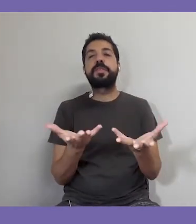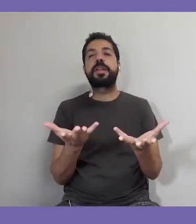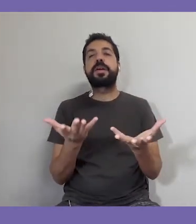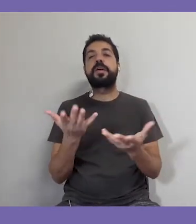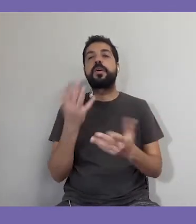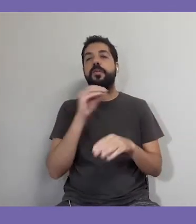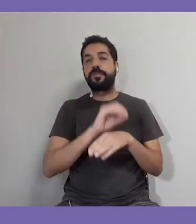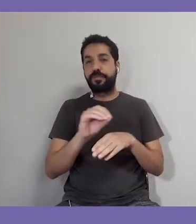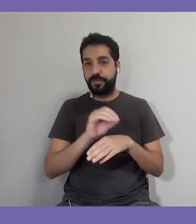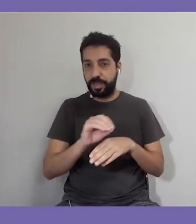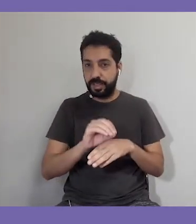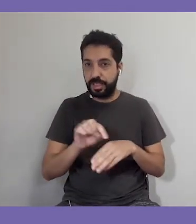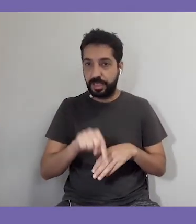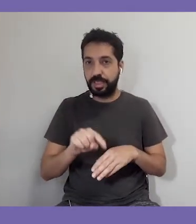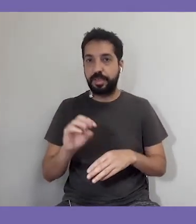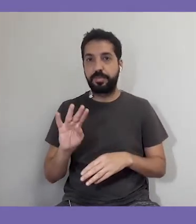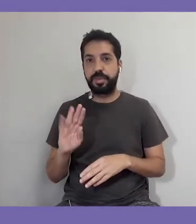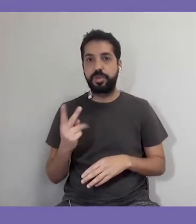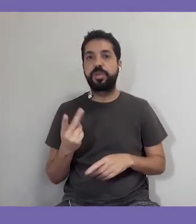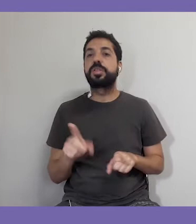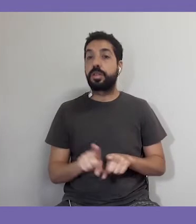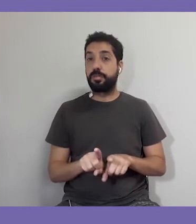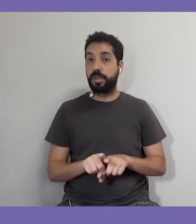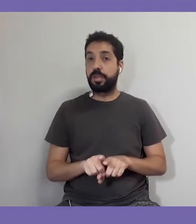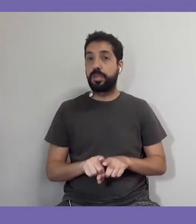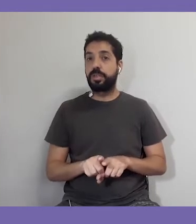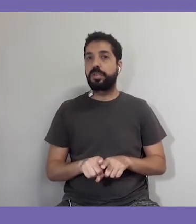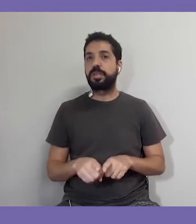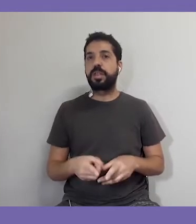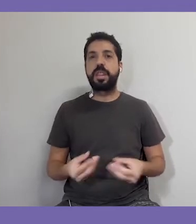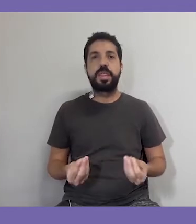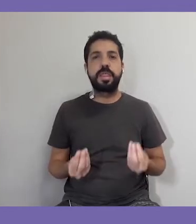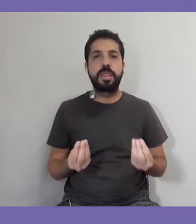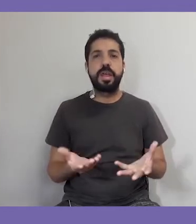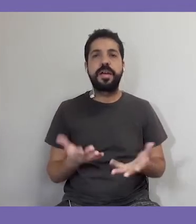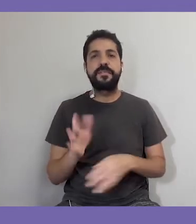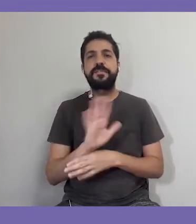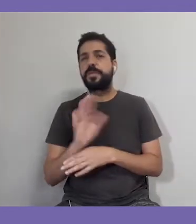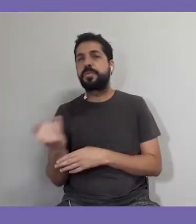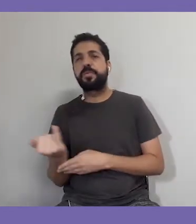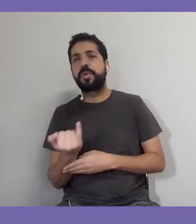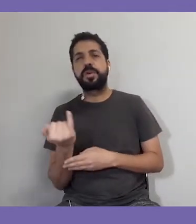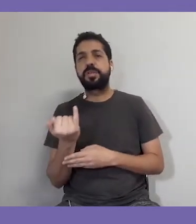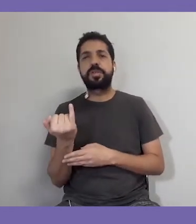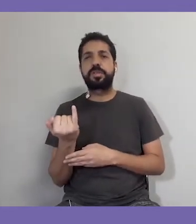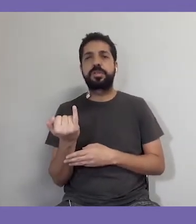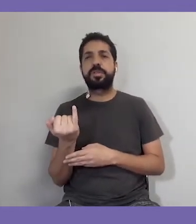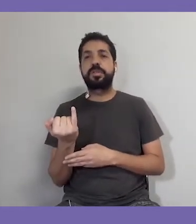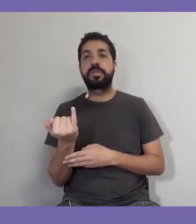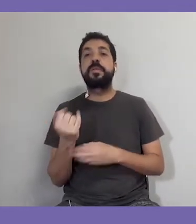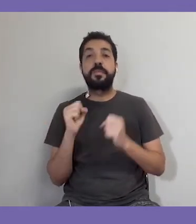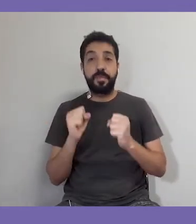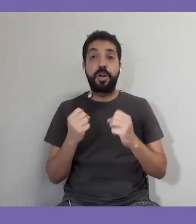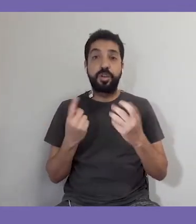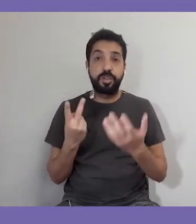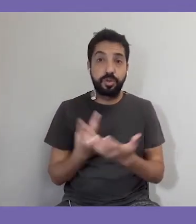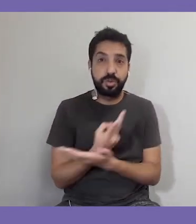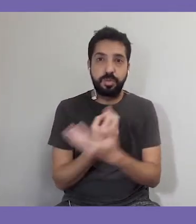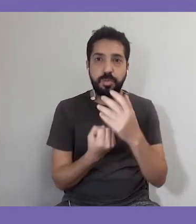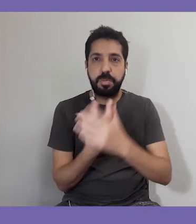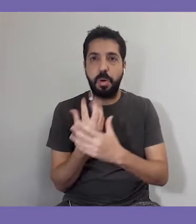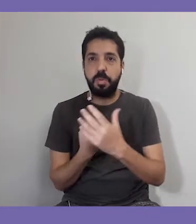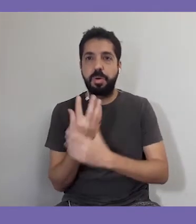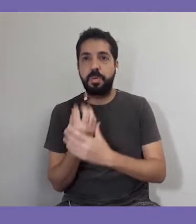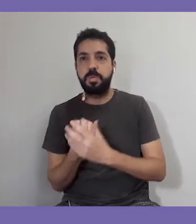os festivais aqui de Belo Horizonte, os cineclubes também costumam ter atividades formativas que propiciam que filmes muito importantes, assim como o seu, possam